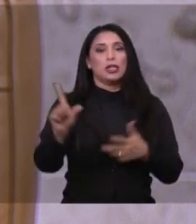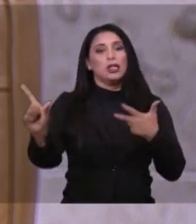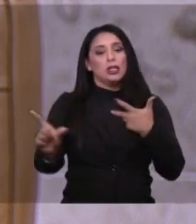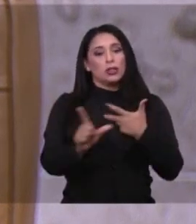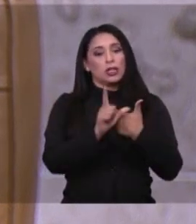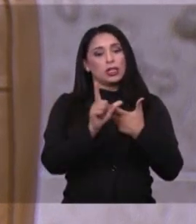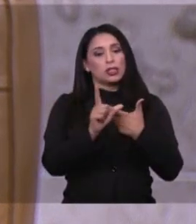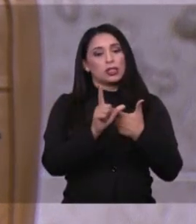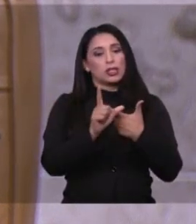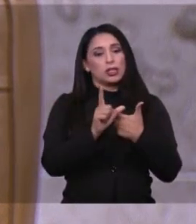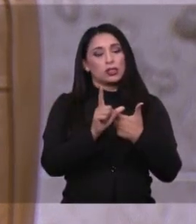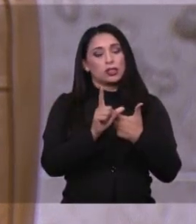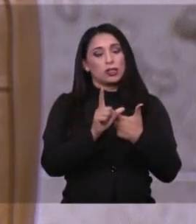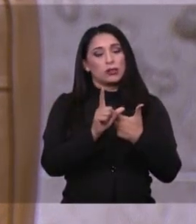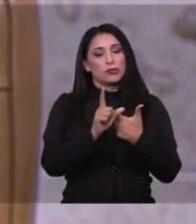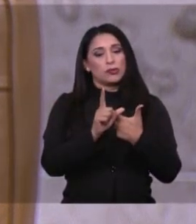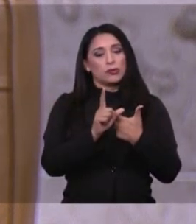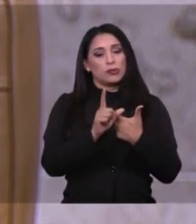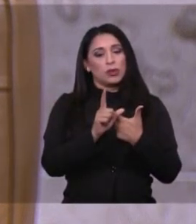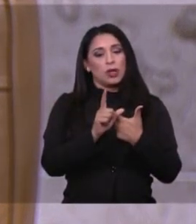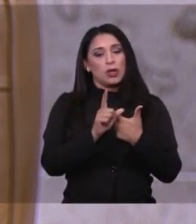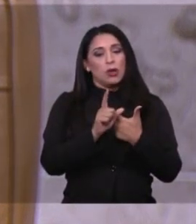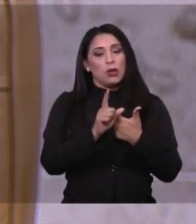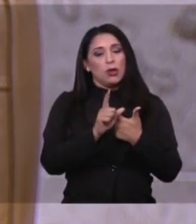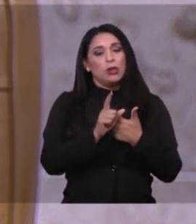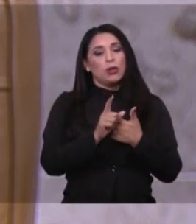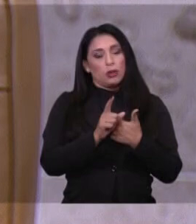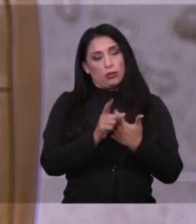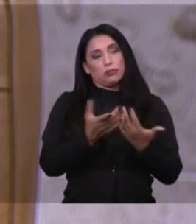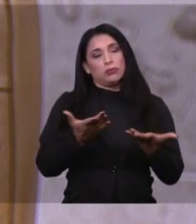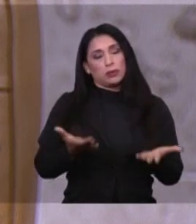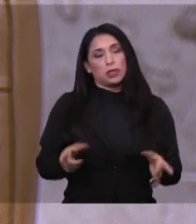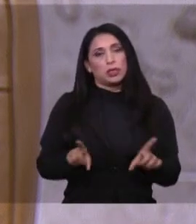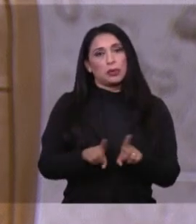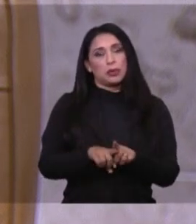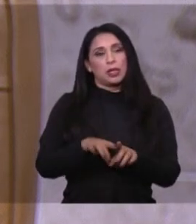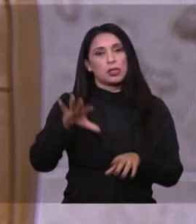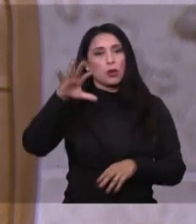Legislativo ou na pauta BPF que estão 973, ouvindo, requerentes PT e outros.